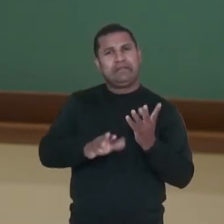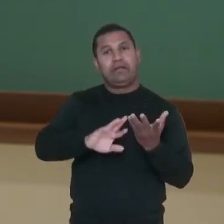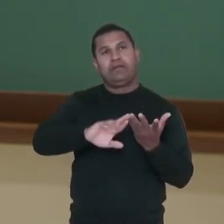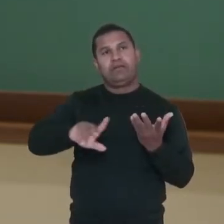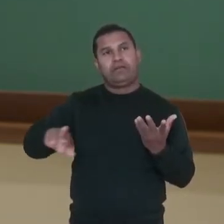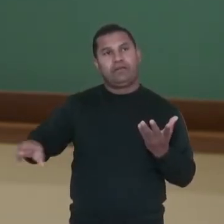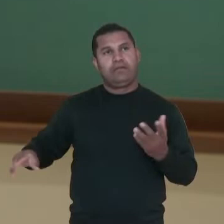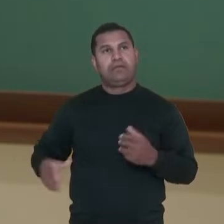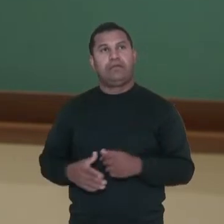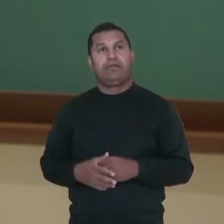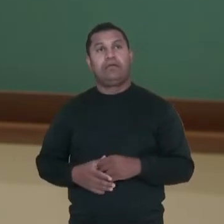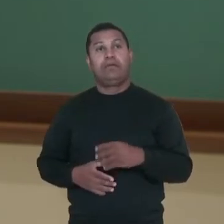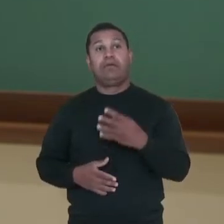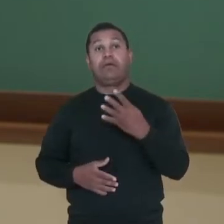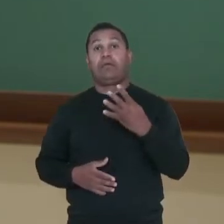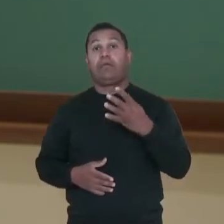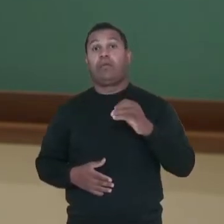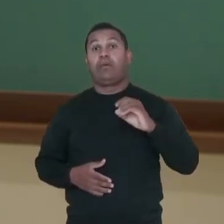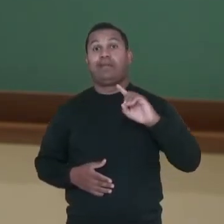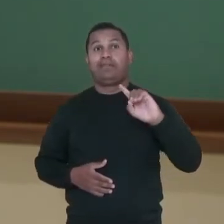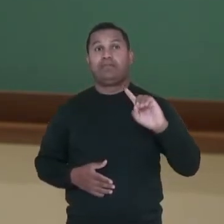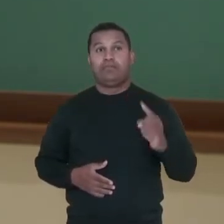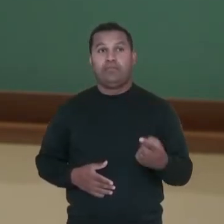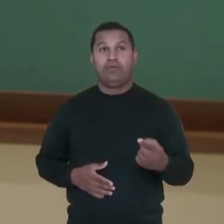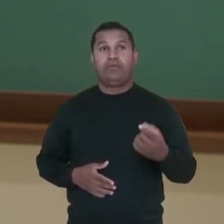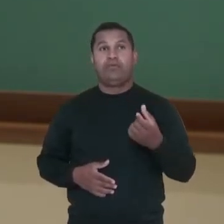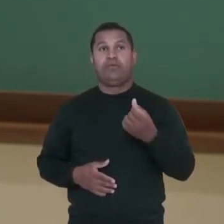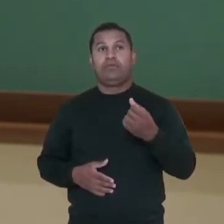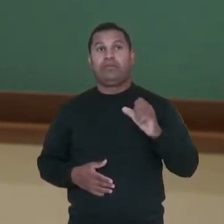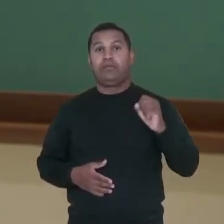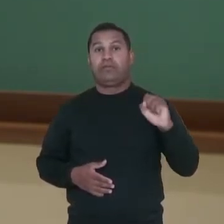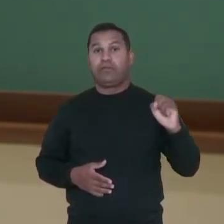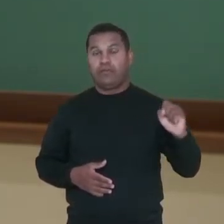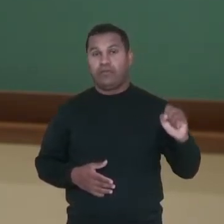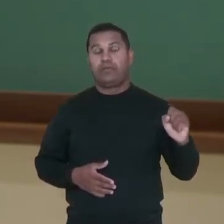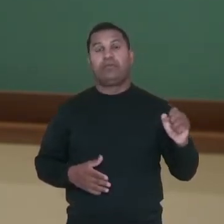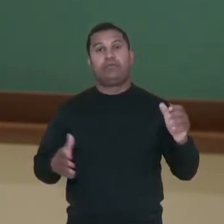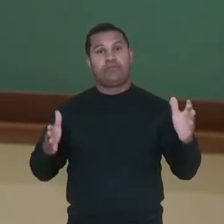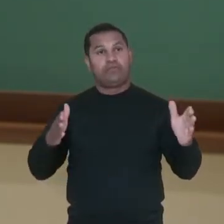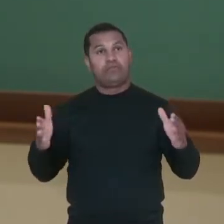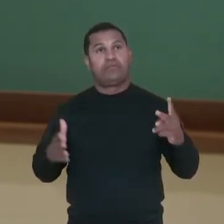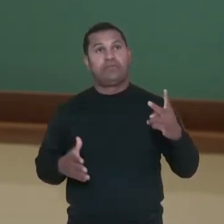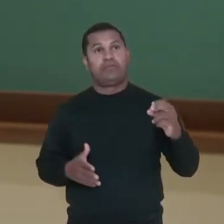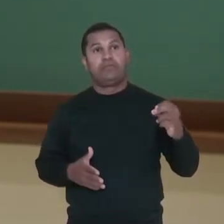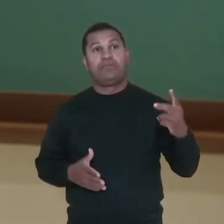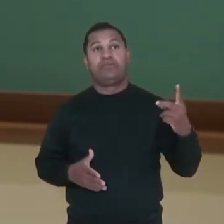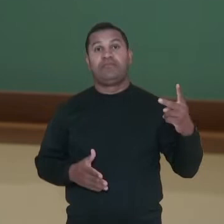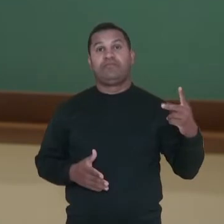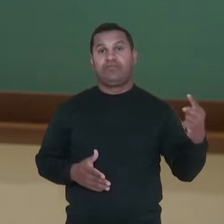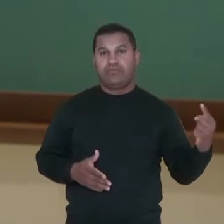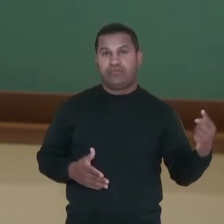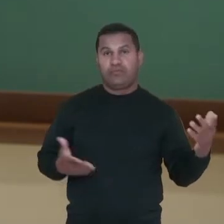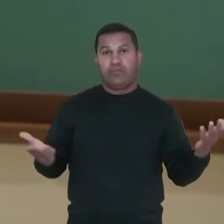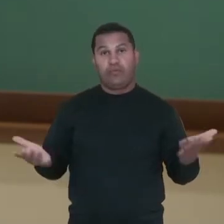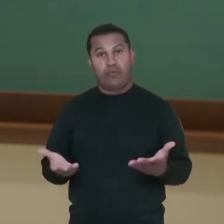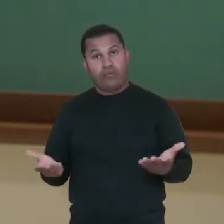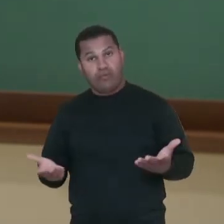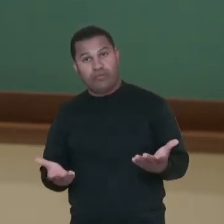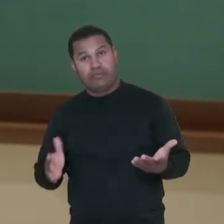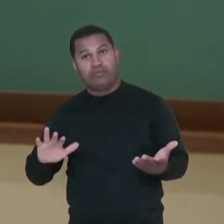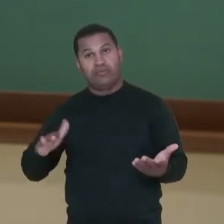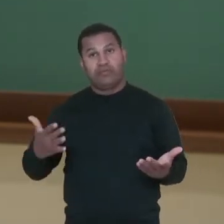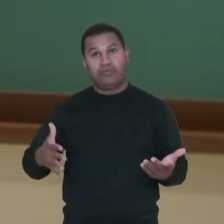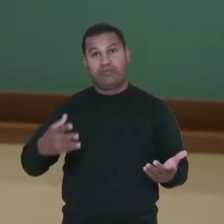R$ 40.688 em 2021. Esse número baixou um pouquinho devido à pandemia, né? Para cerca aí de R$ 35.000 atualmente,